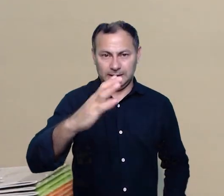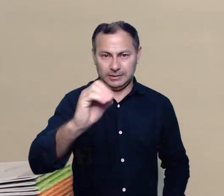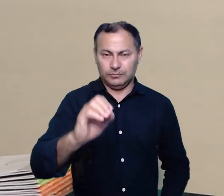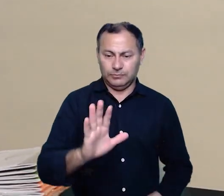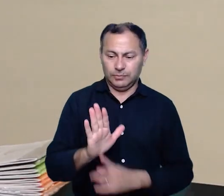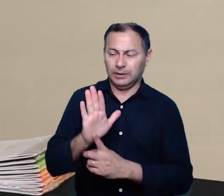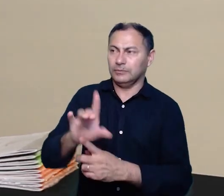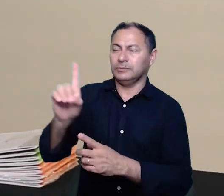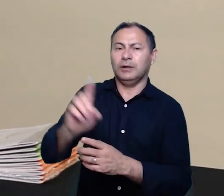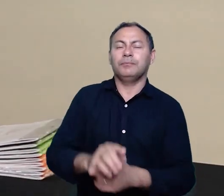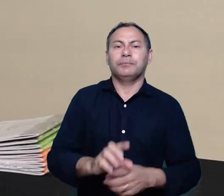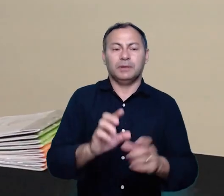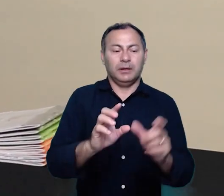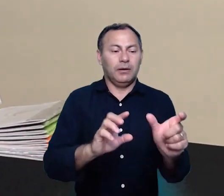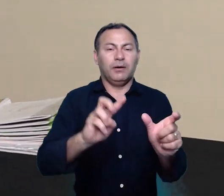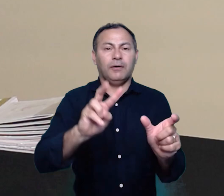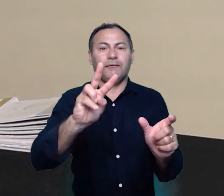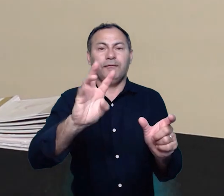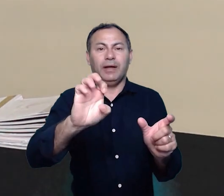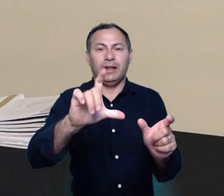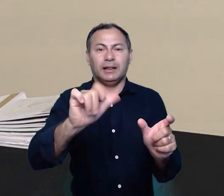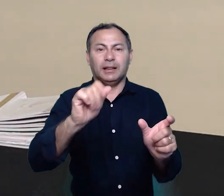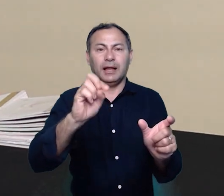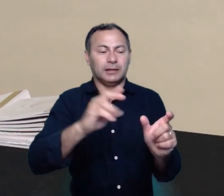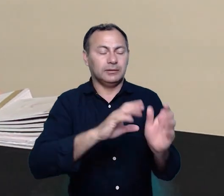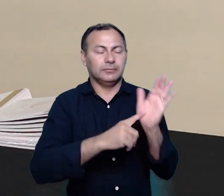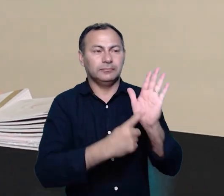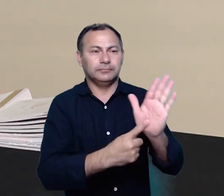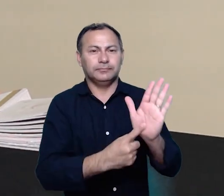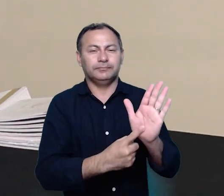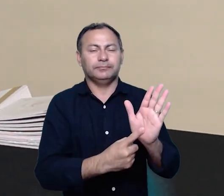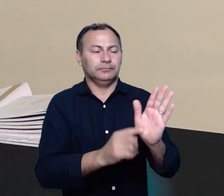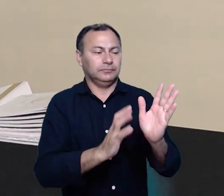Revelação. Velar, véu.